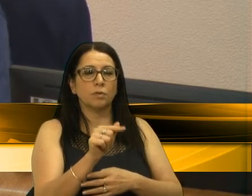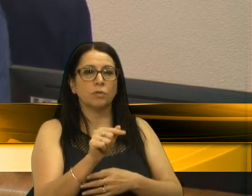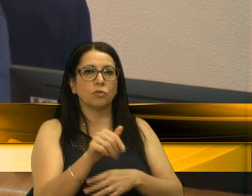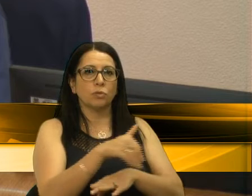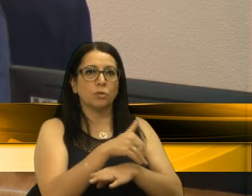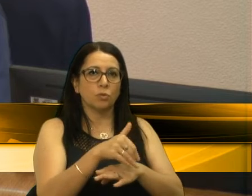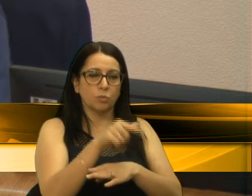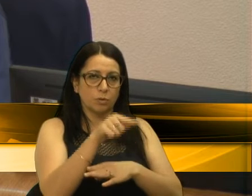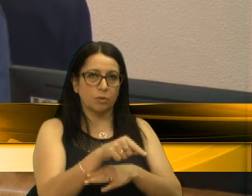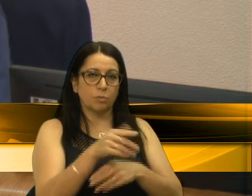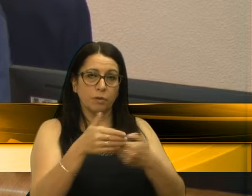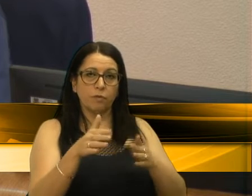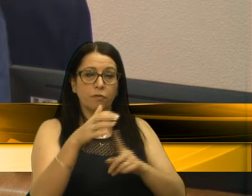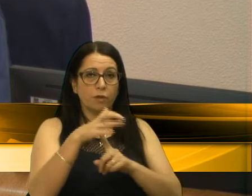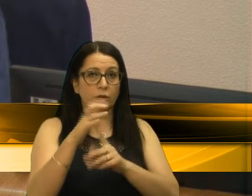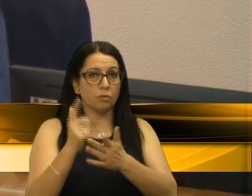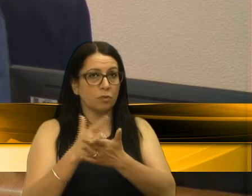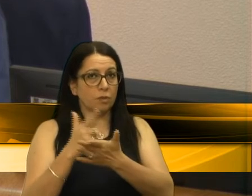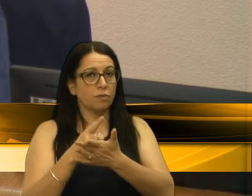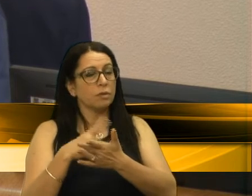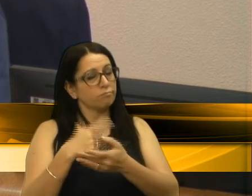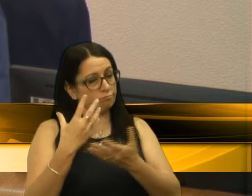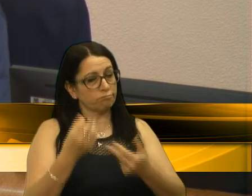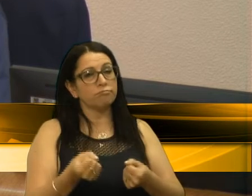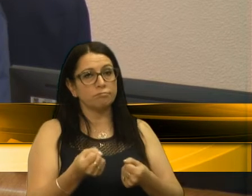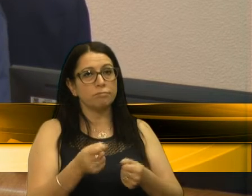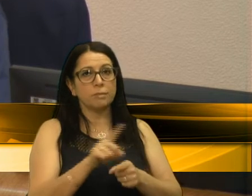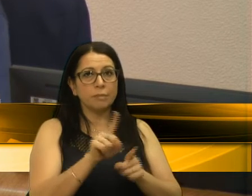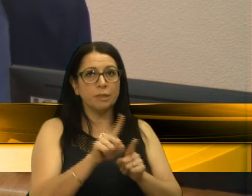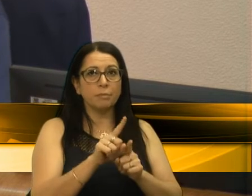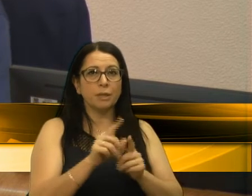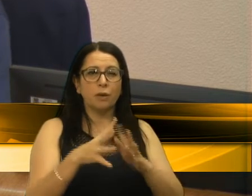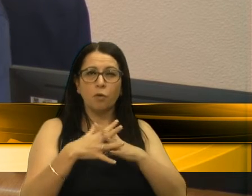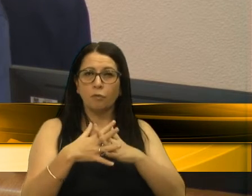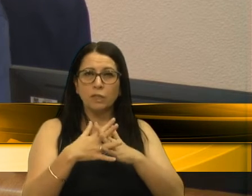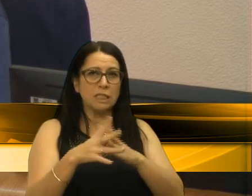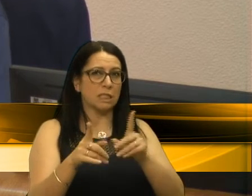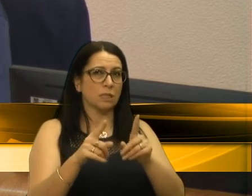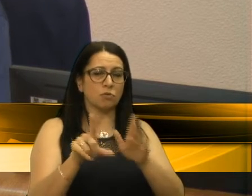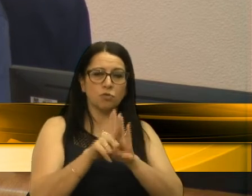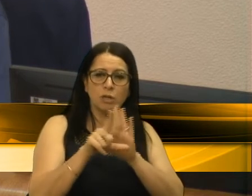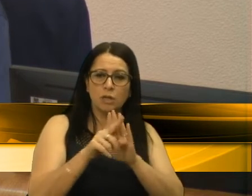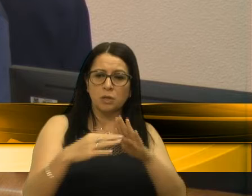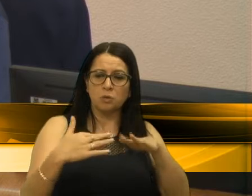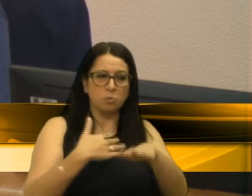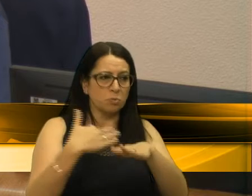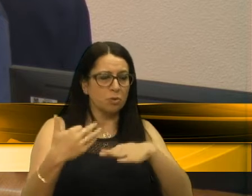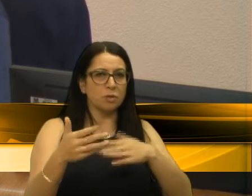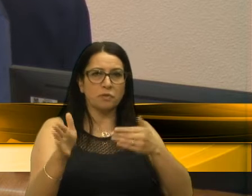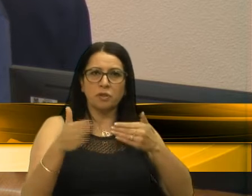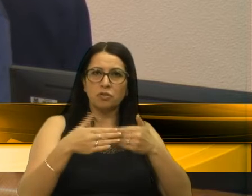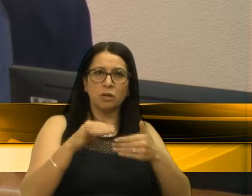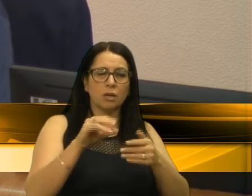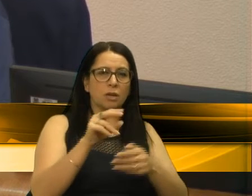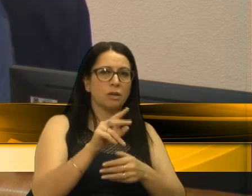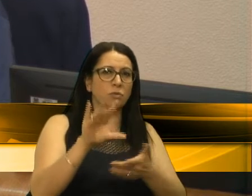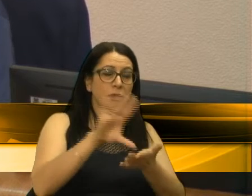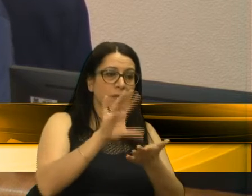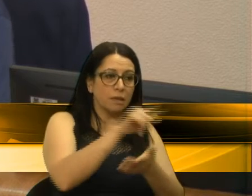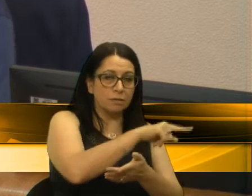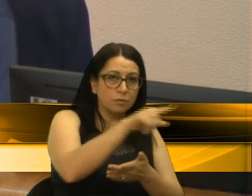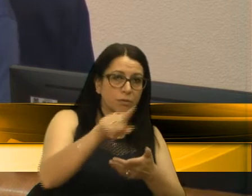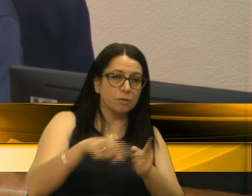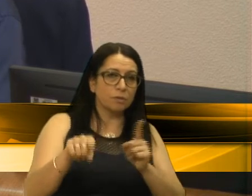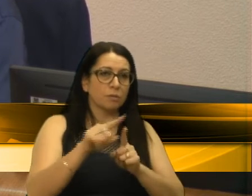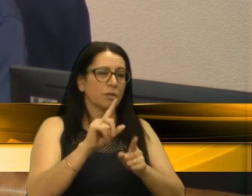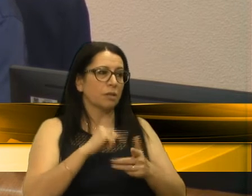para a realização da Feira do Livro e, óbvio, que tínhamos uma aceitação, mas também um transtorno, eu diria, em relação ao trânsito, todo o fechamento em Rua Central. Então, manter esse equilíbrio para